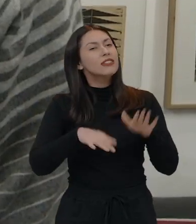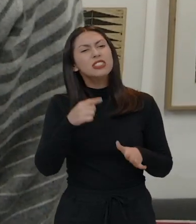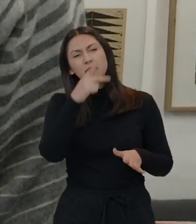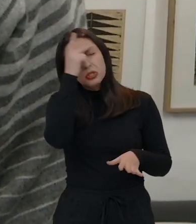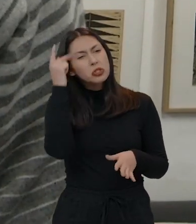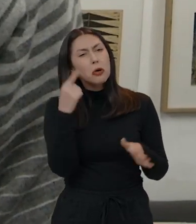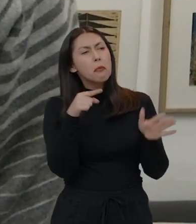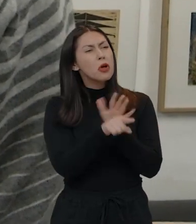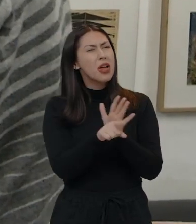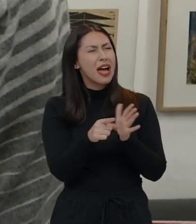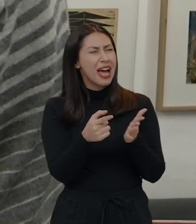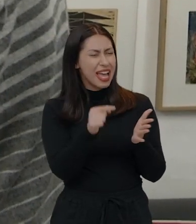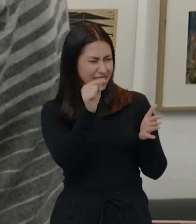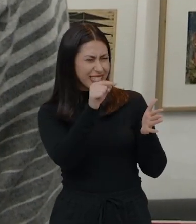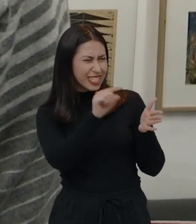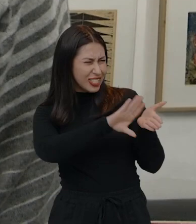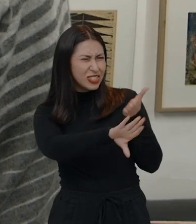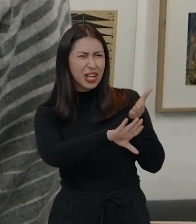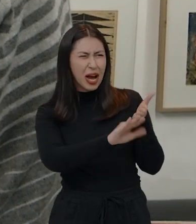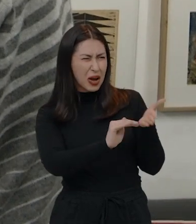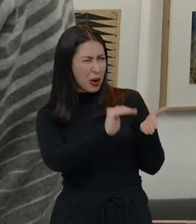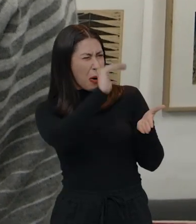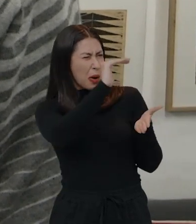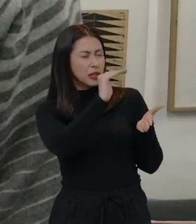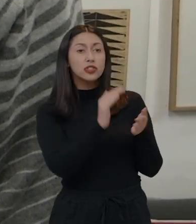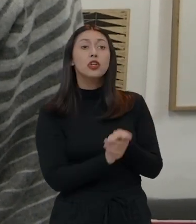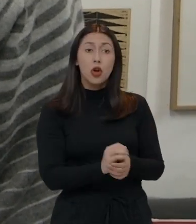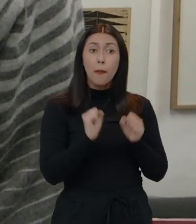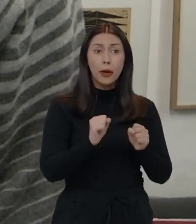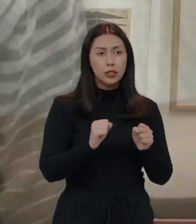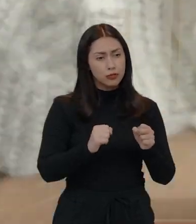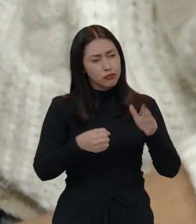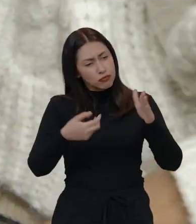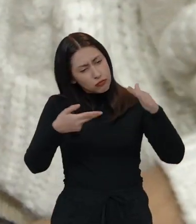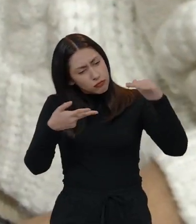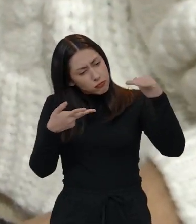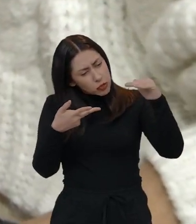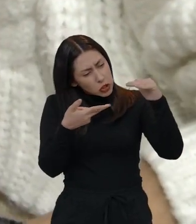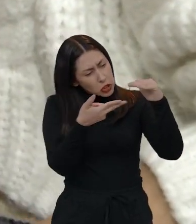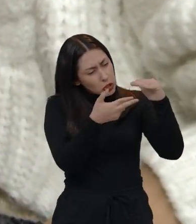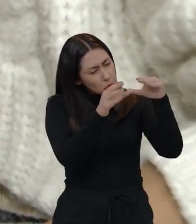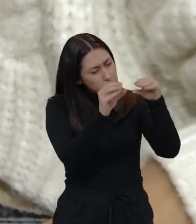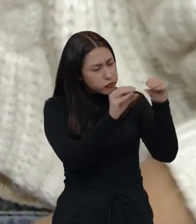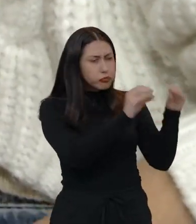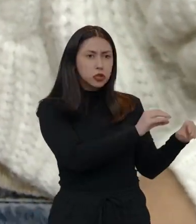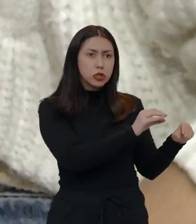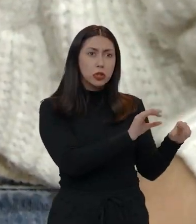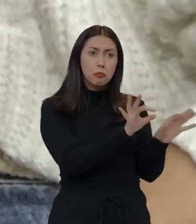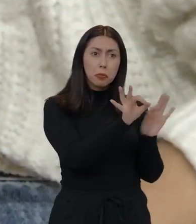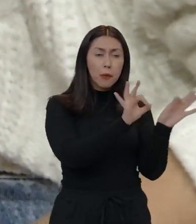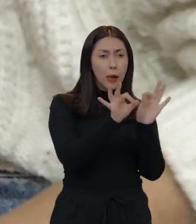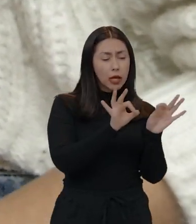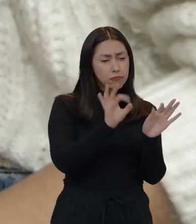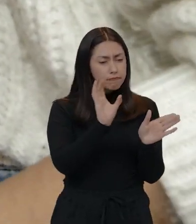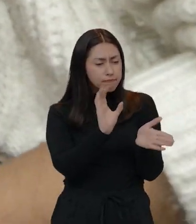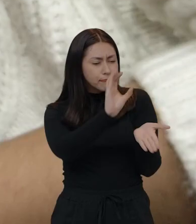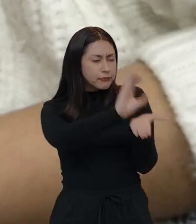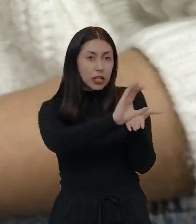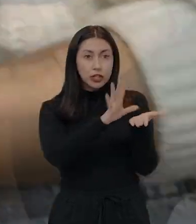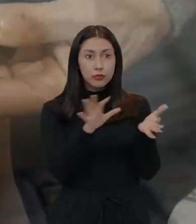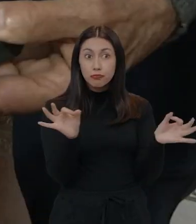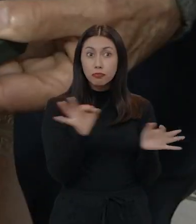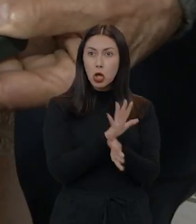você, diz, não tem jeito de tirar esse elemento aqui, está muito projetado e tal. Tem, você pega a tesoura, tic, tic, corta, faz um outro elementozinho, tira, diz,